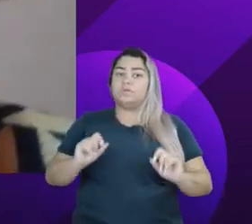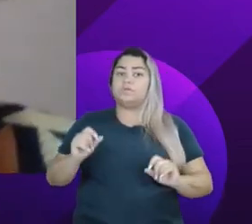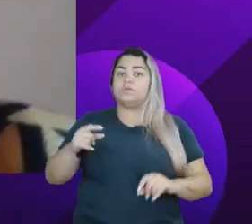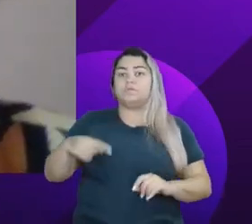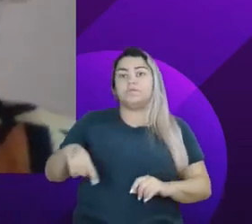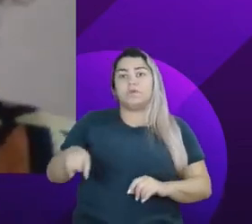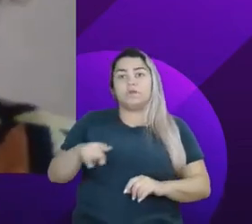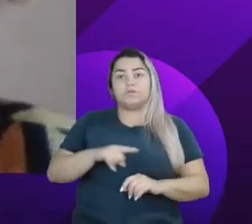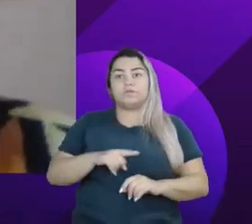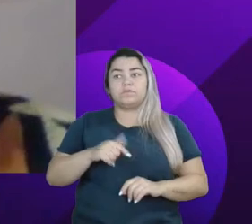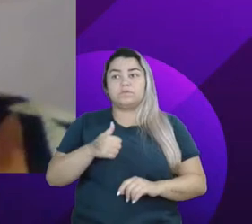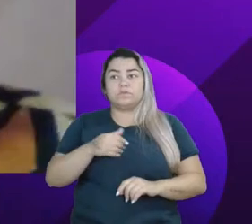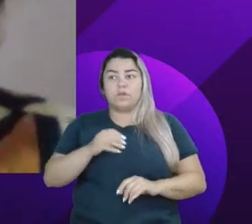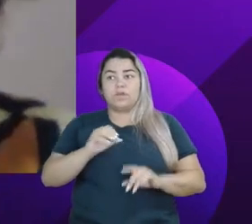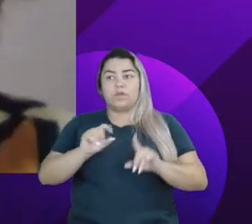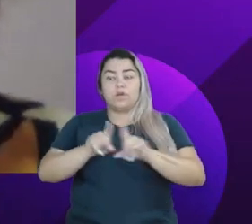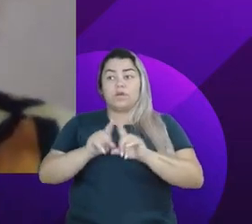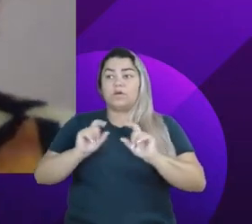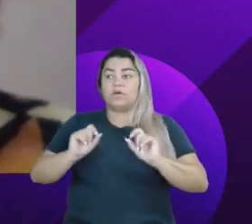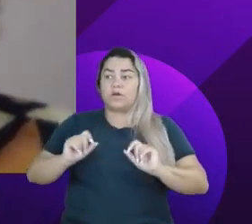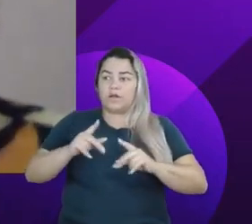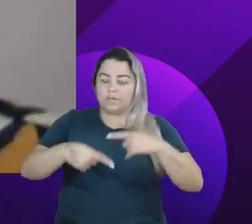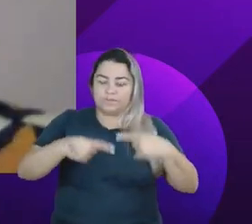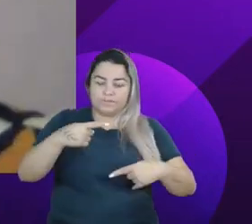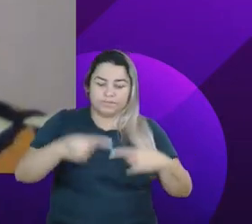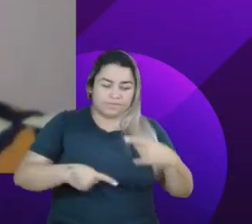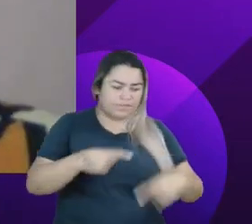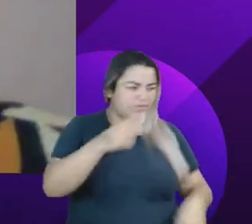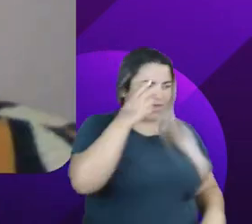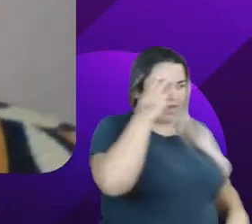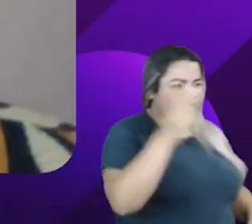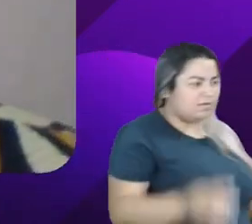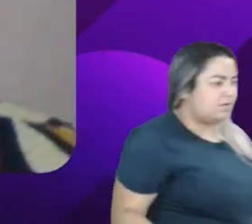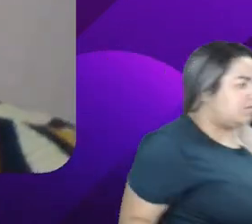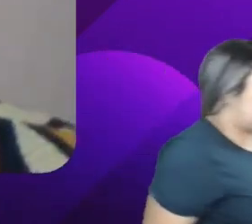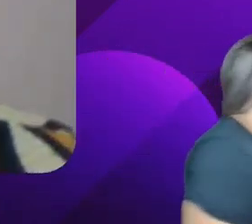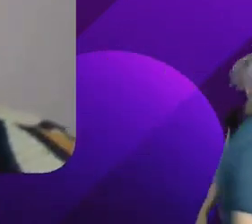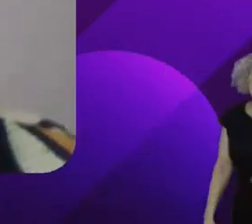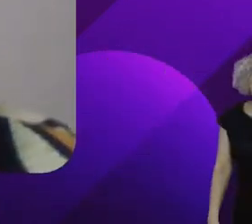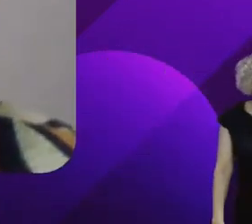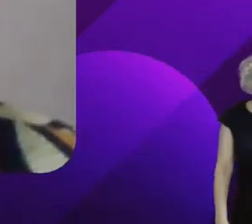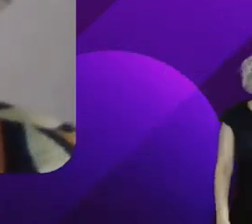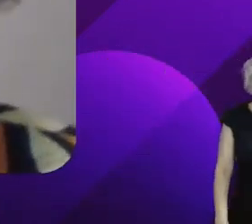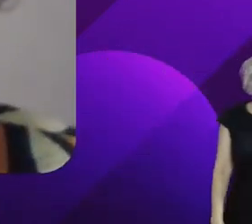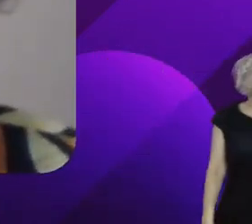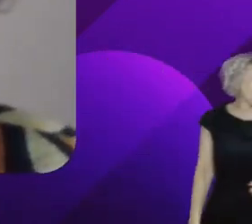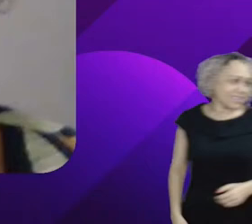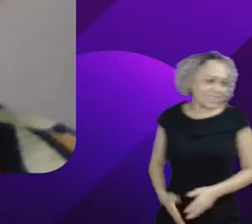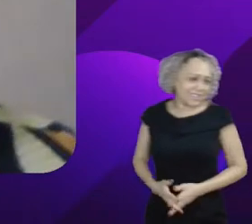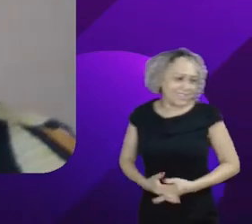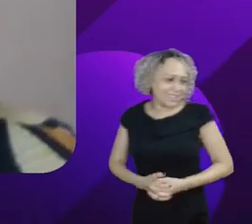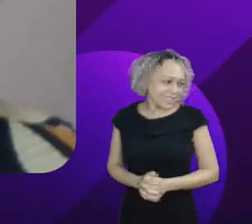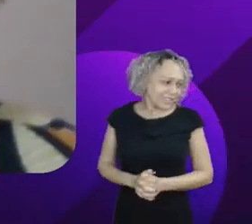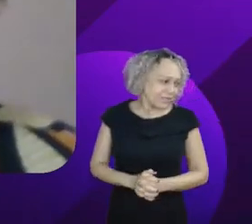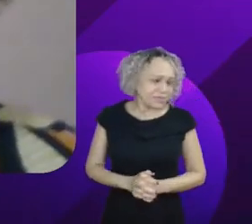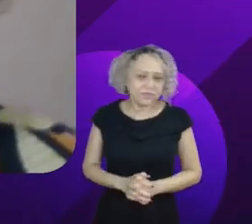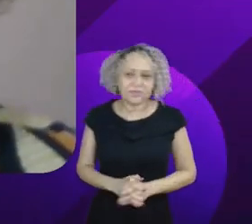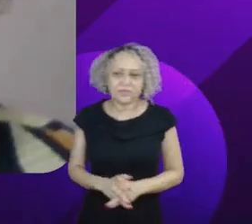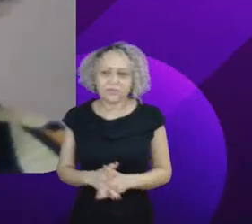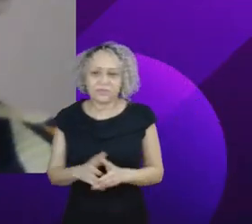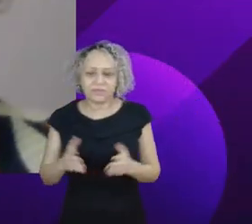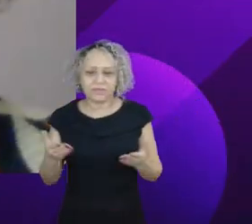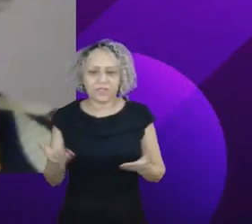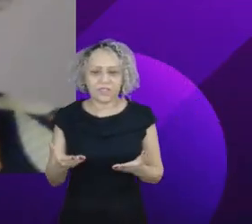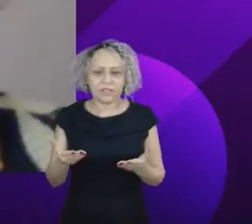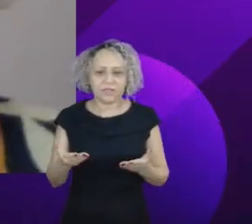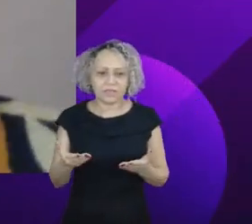1% precisa ser dedicado à política cultural, o recurso, a riqueza de um país precisa ser